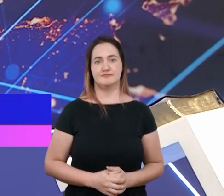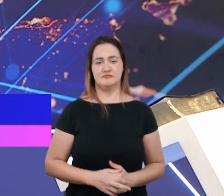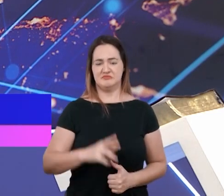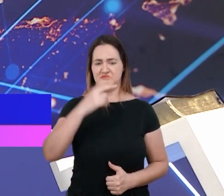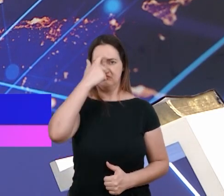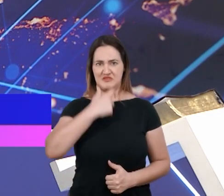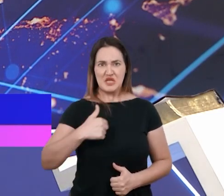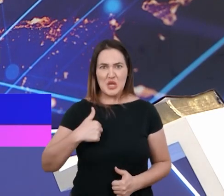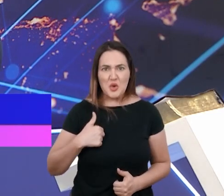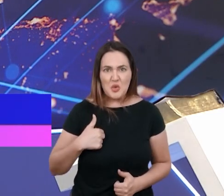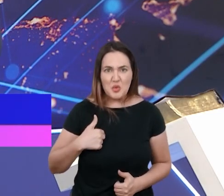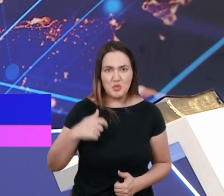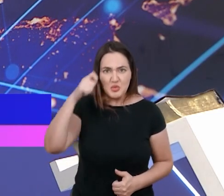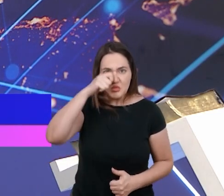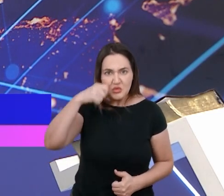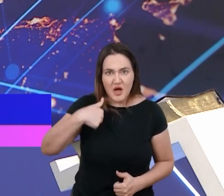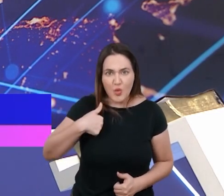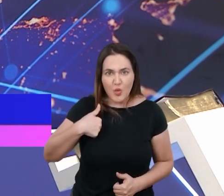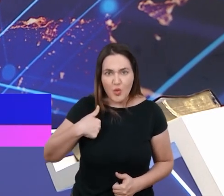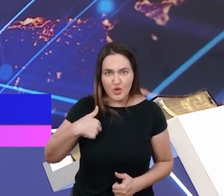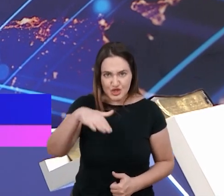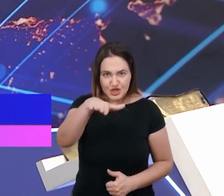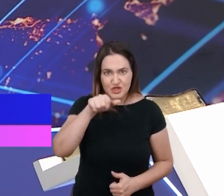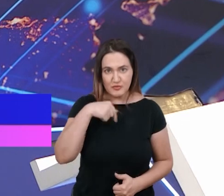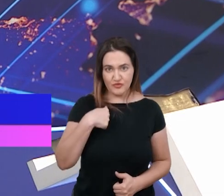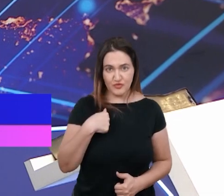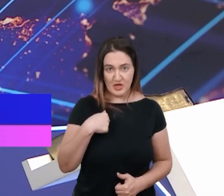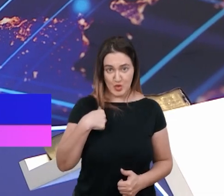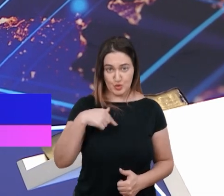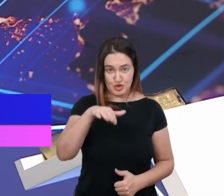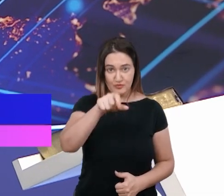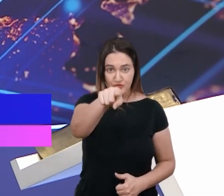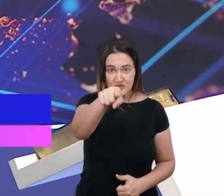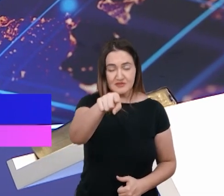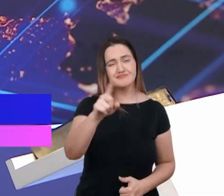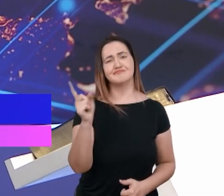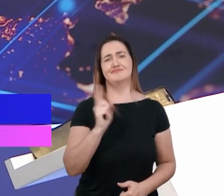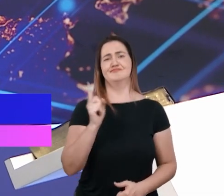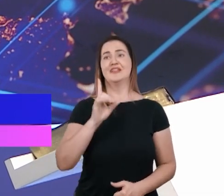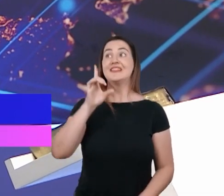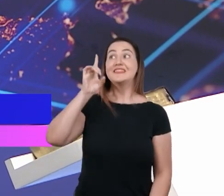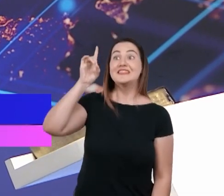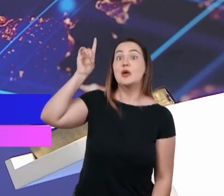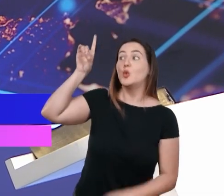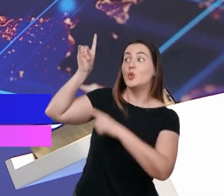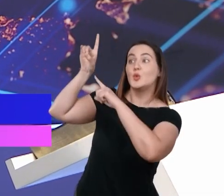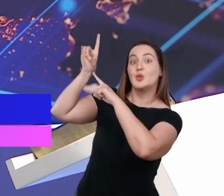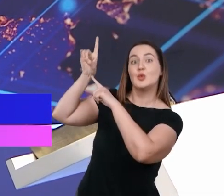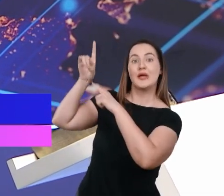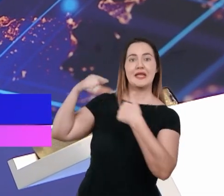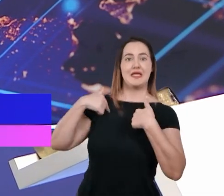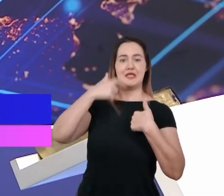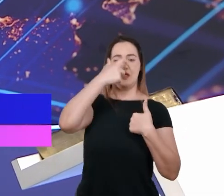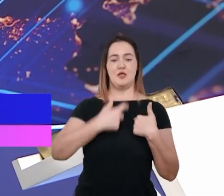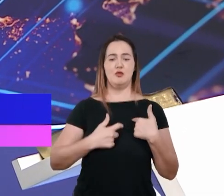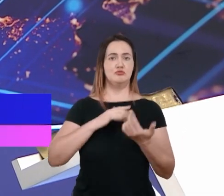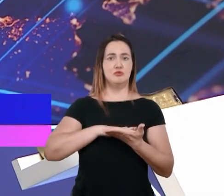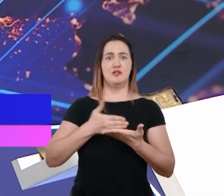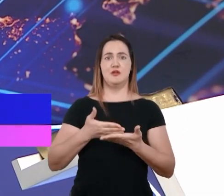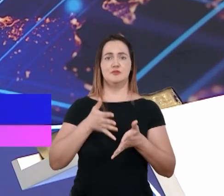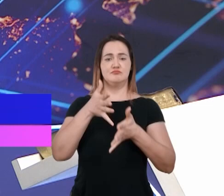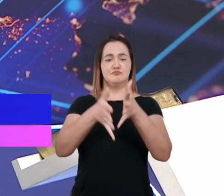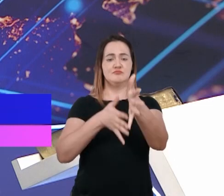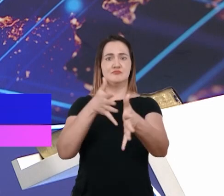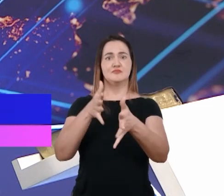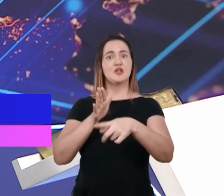no seu coração. E não é o pastor Rafael, tá? É Deus. Eu sou apenas um instrumento. Estou apenas